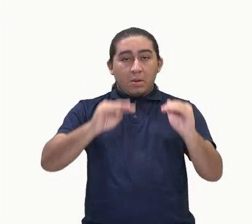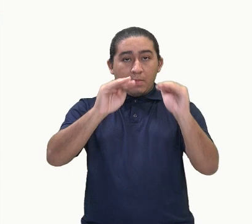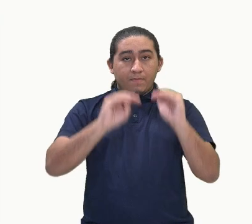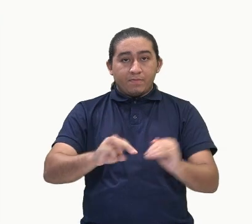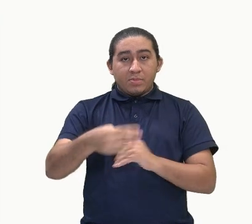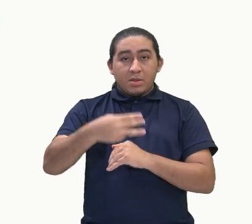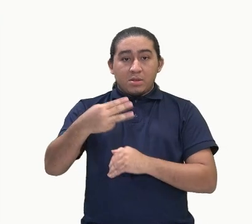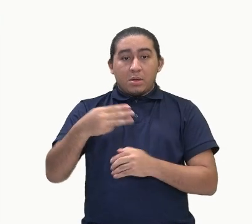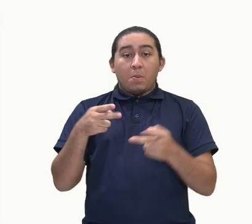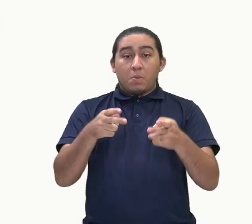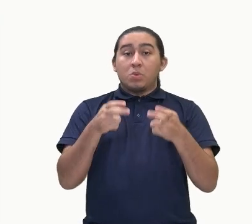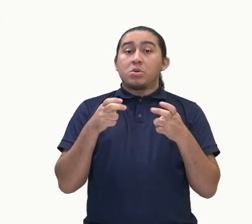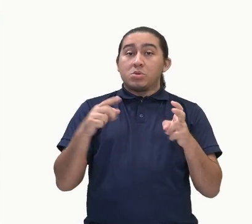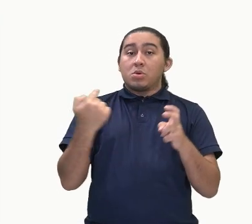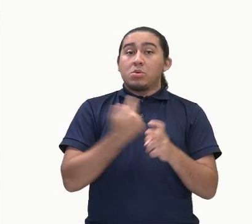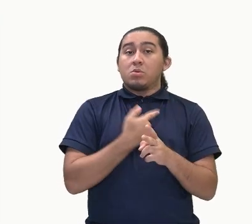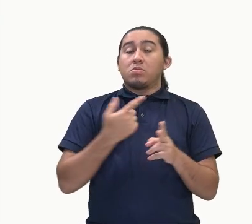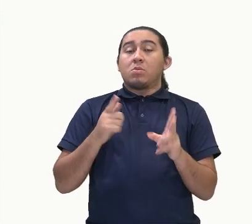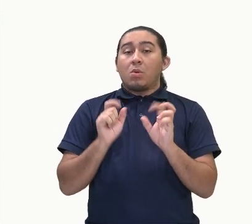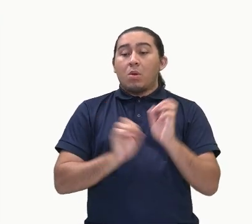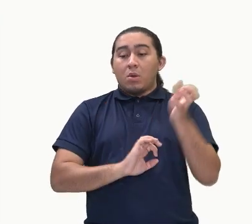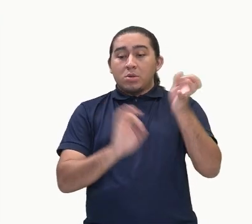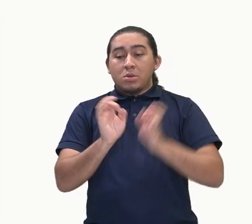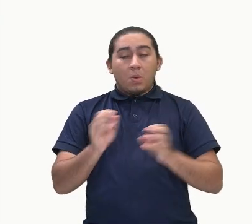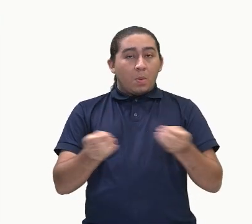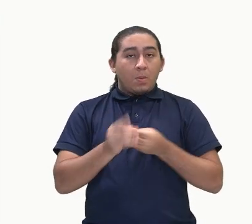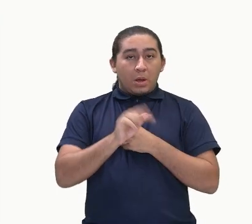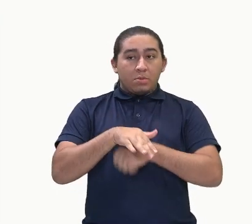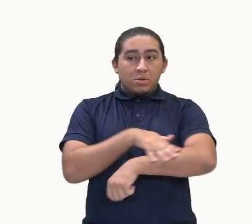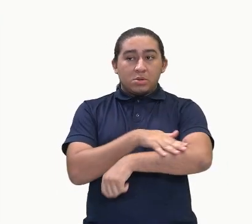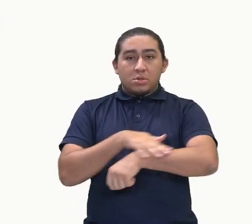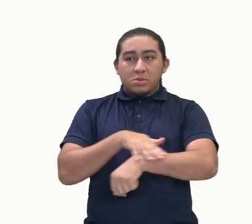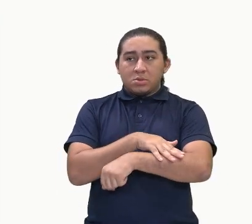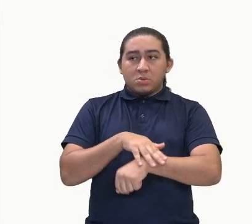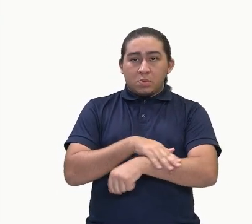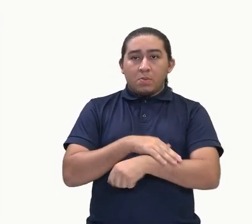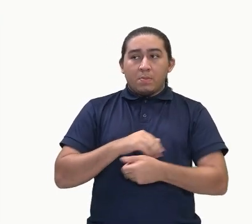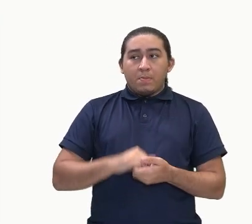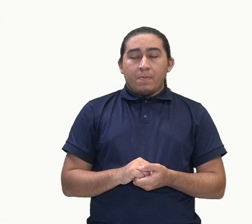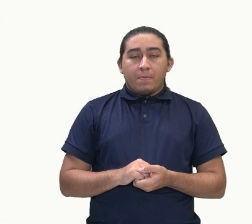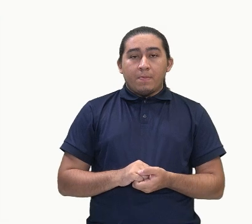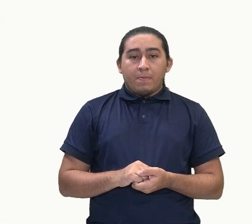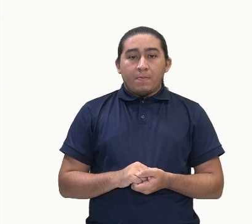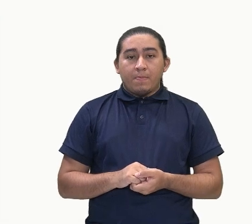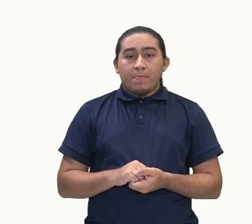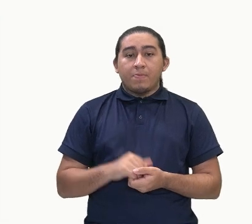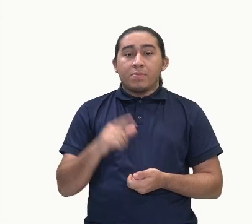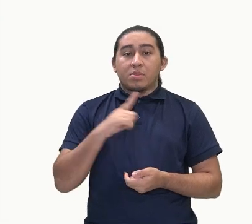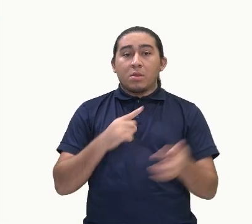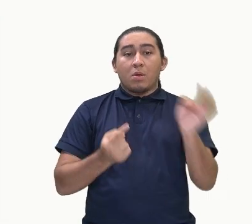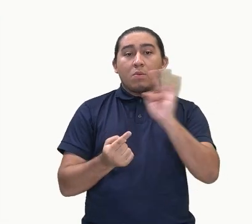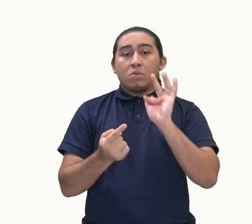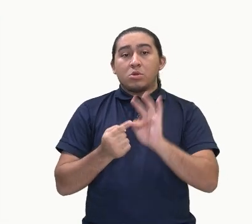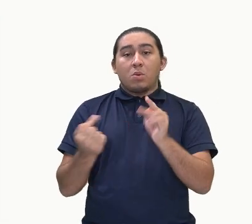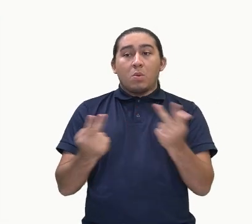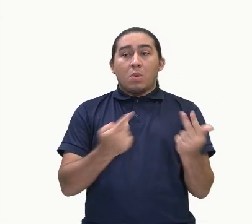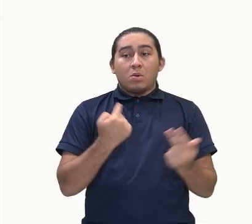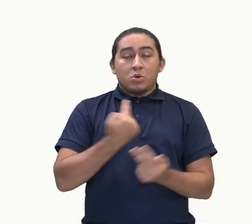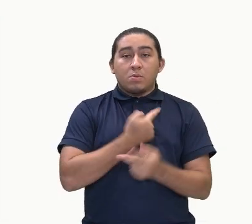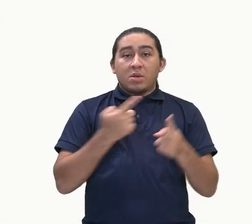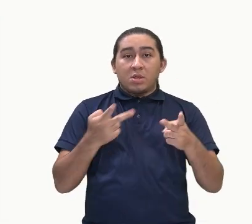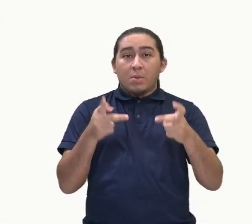consegue observar a organização aí do tecido epitelial, que tem como função, aí, como a gente viu,